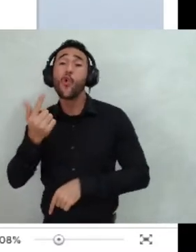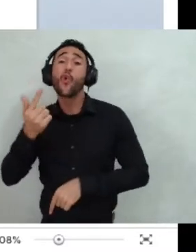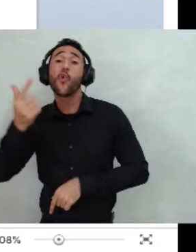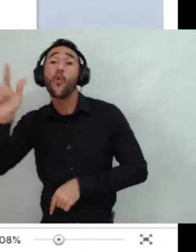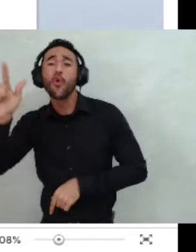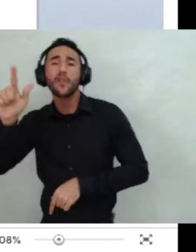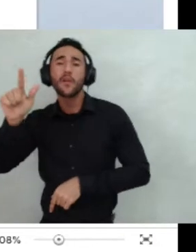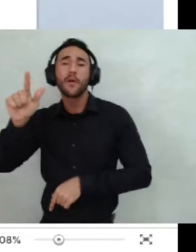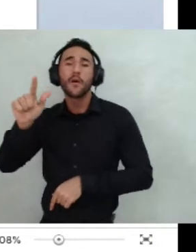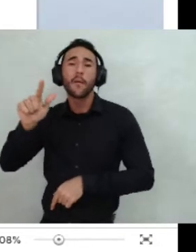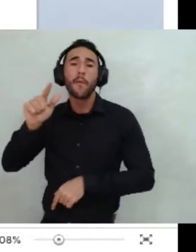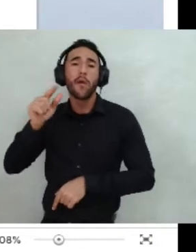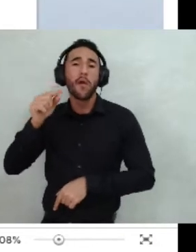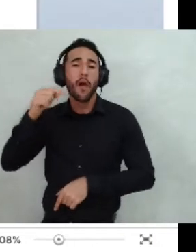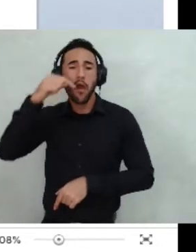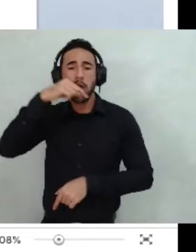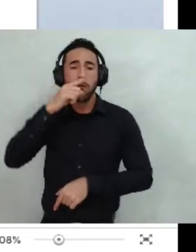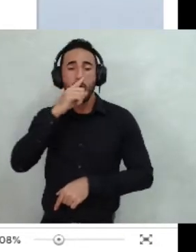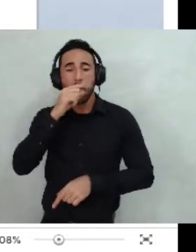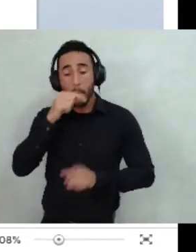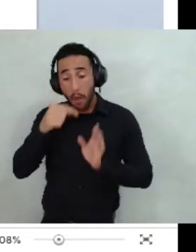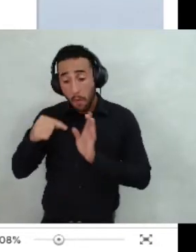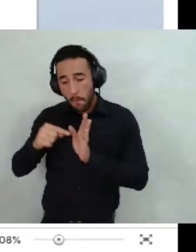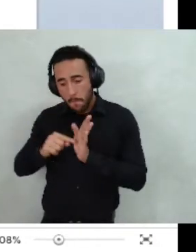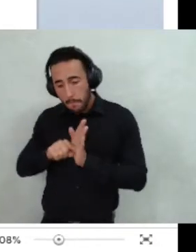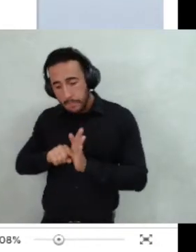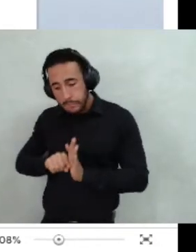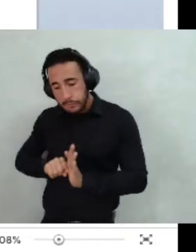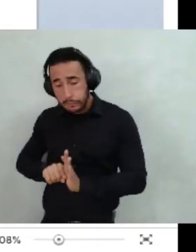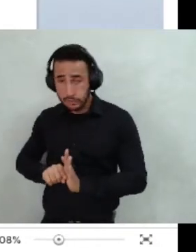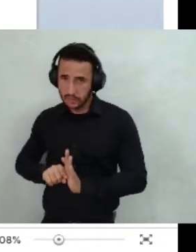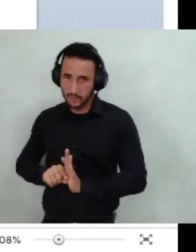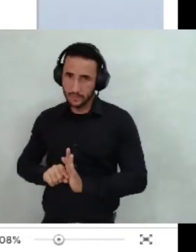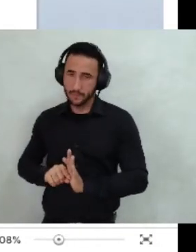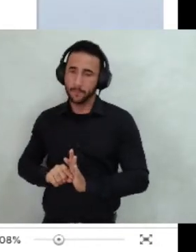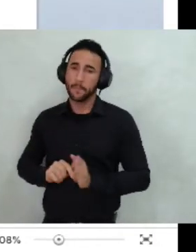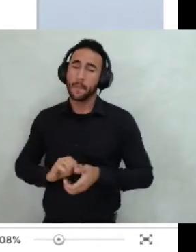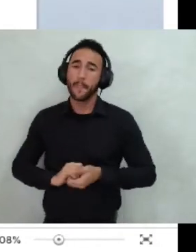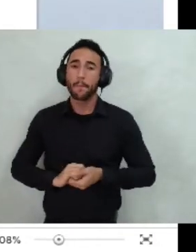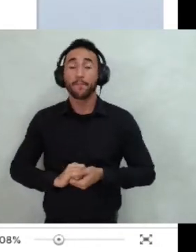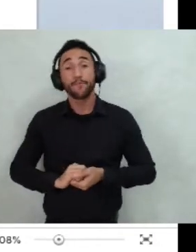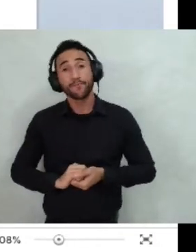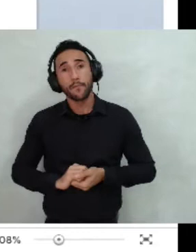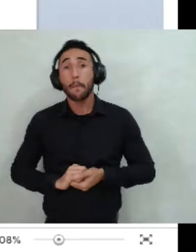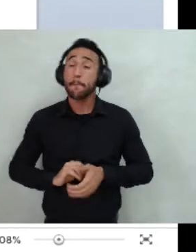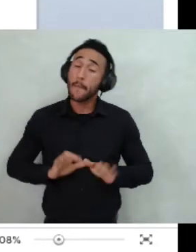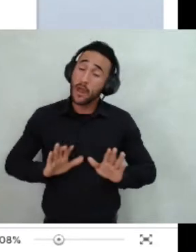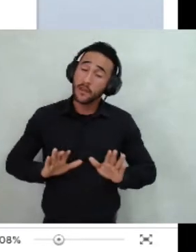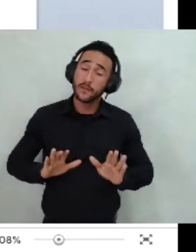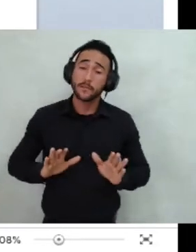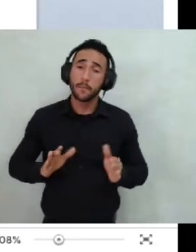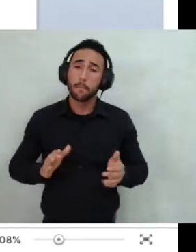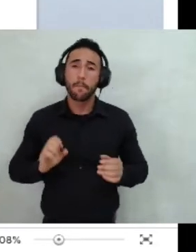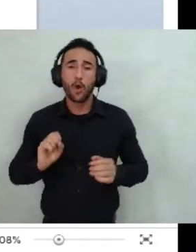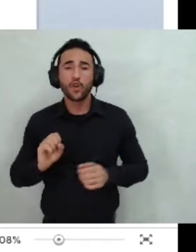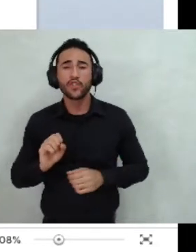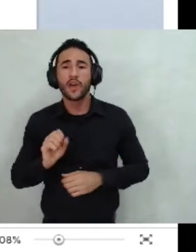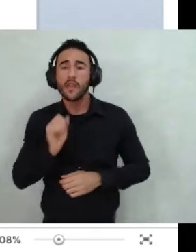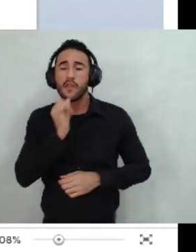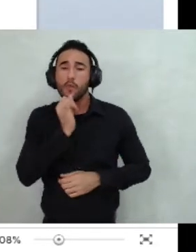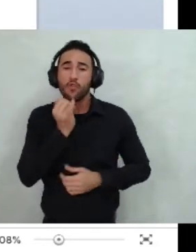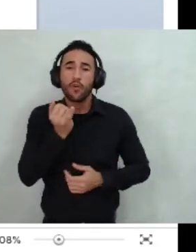você consegue detectar. Por outro lado, eventualmente, você pode liberar um caso como